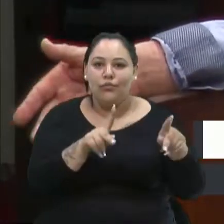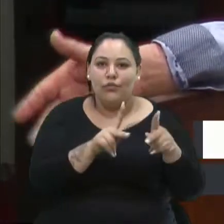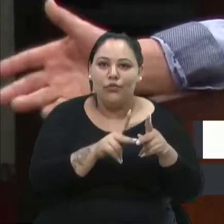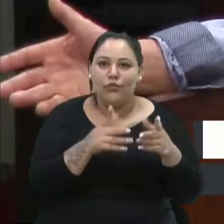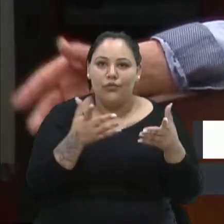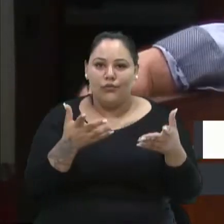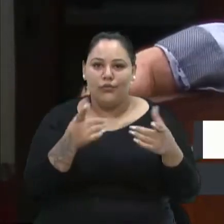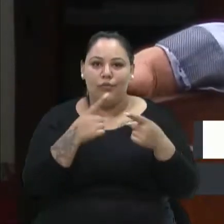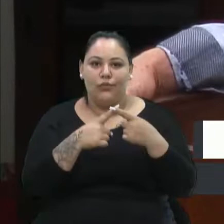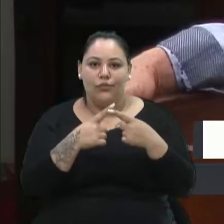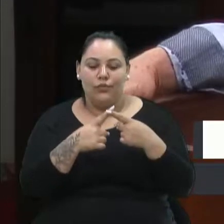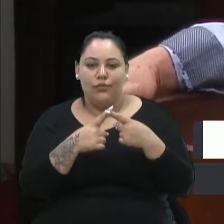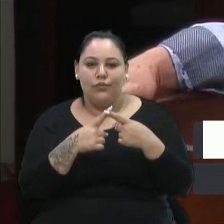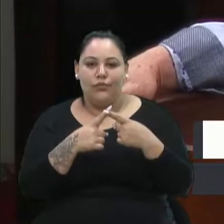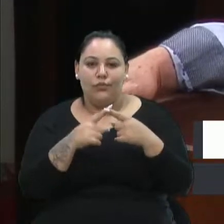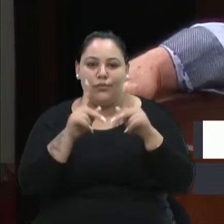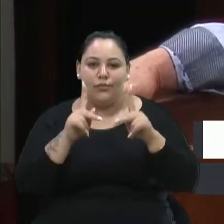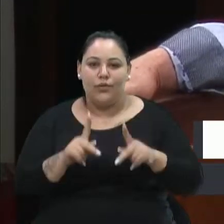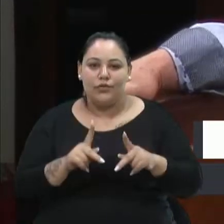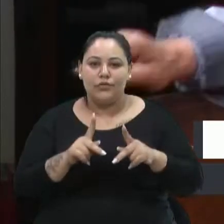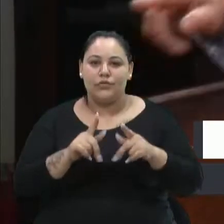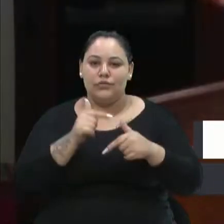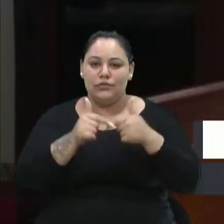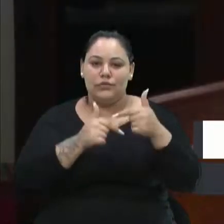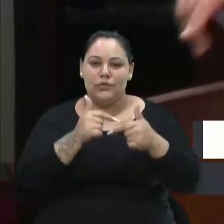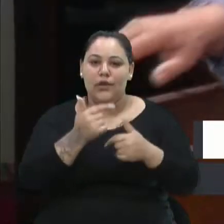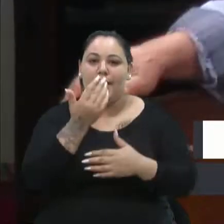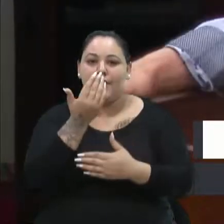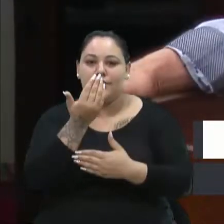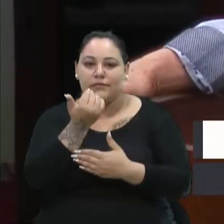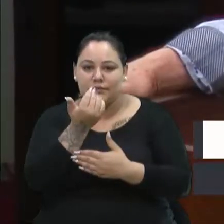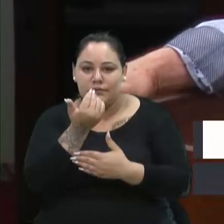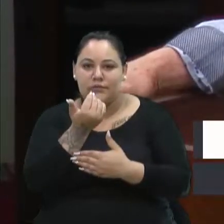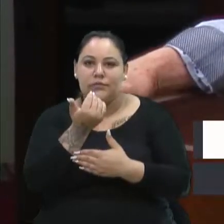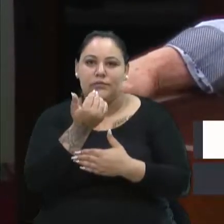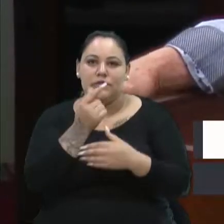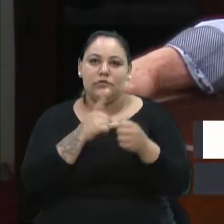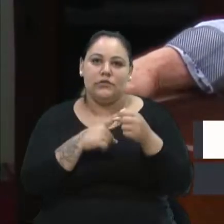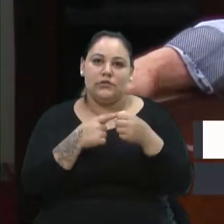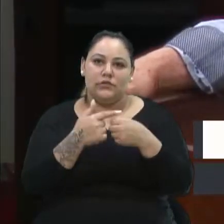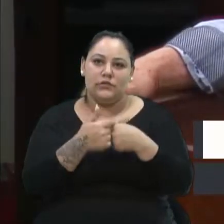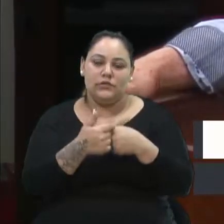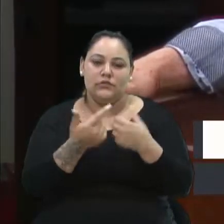que muito produz enfim, nos alimentos da nossa cidade. Vereador Sandro, a sua parte.